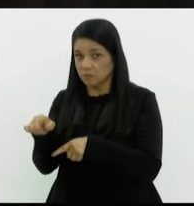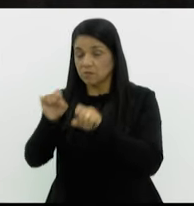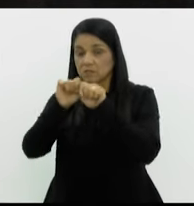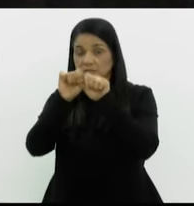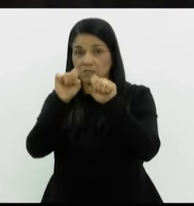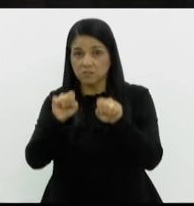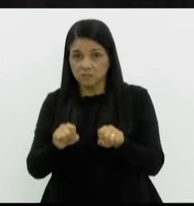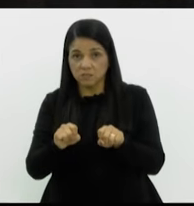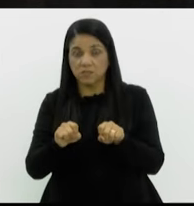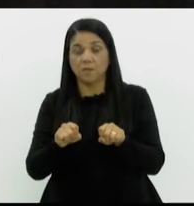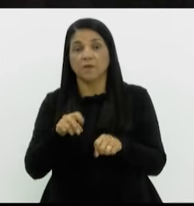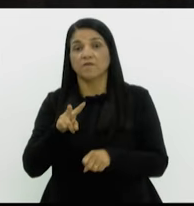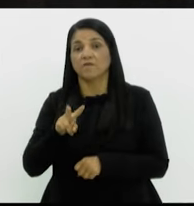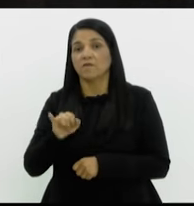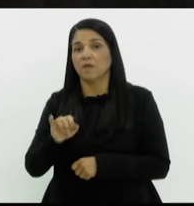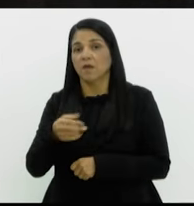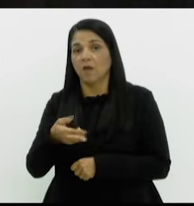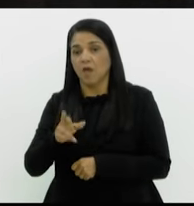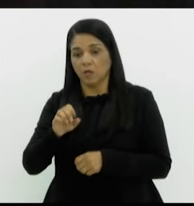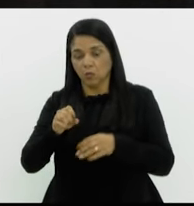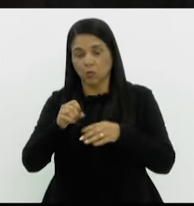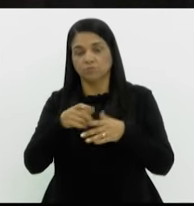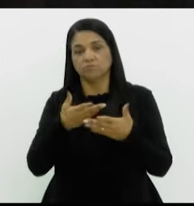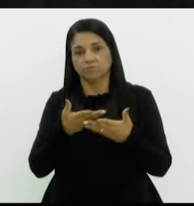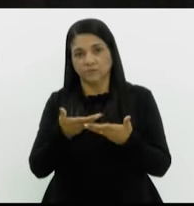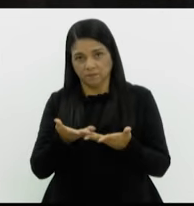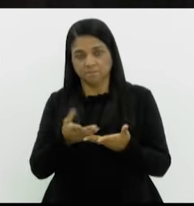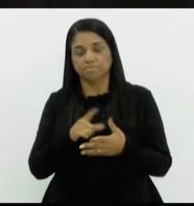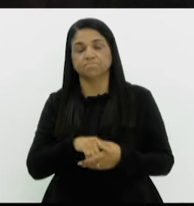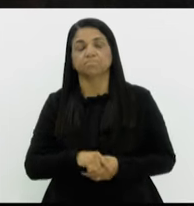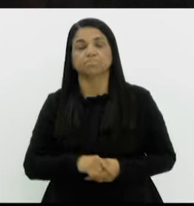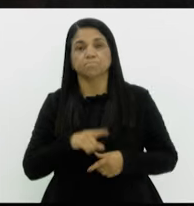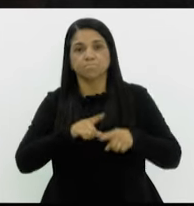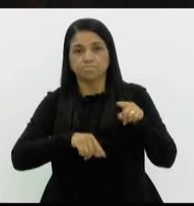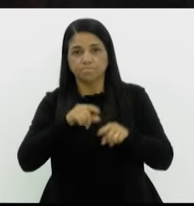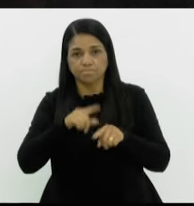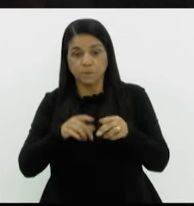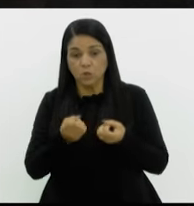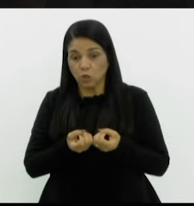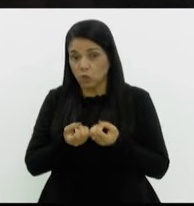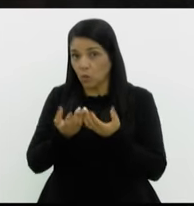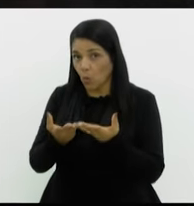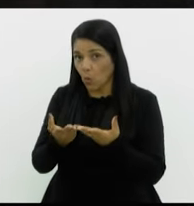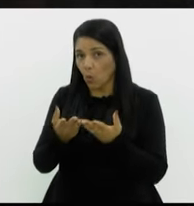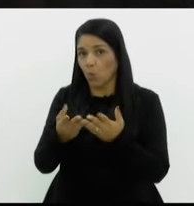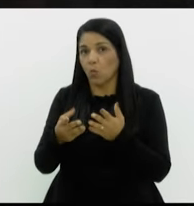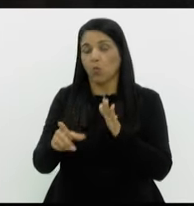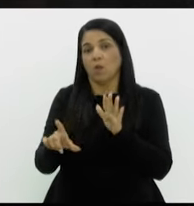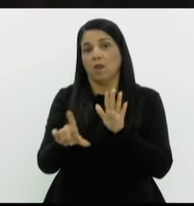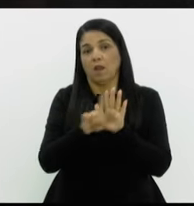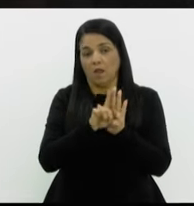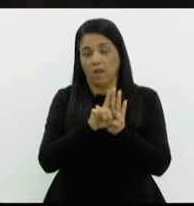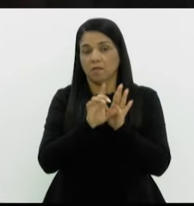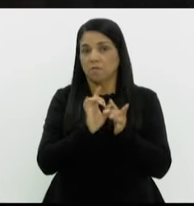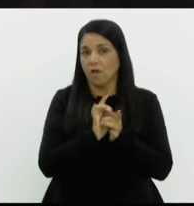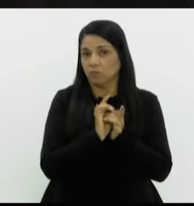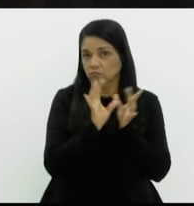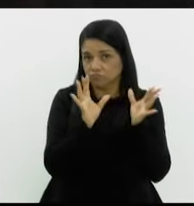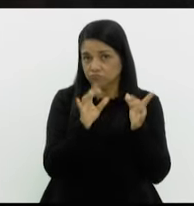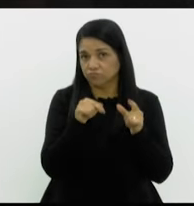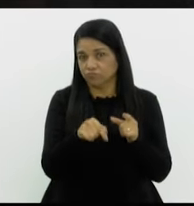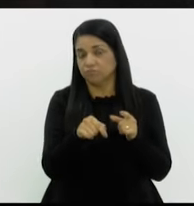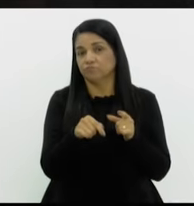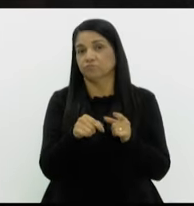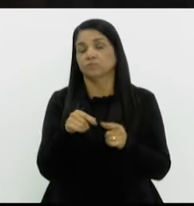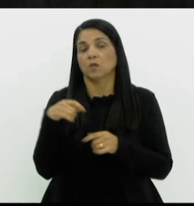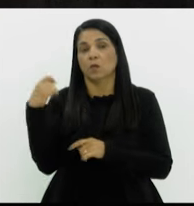viário, para escoamento da produção, doou, por lei autorizativa, ao